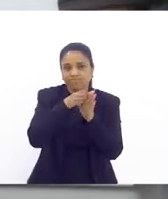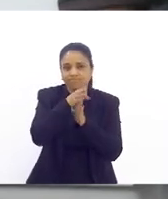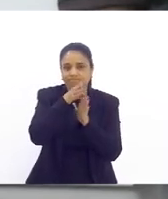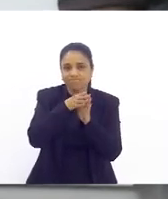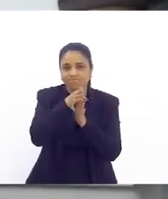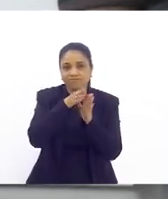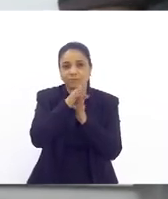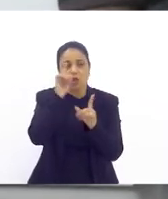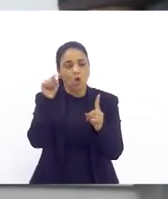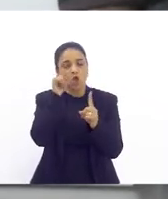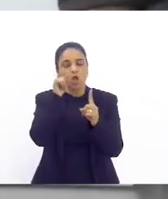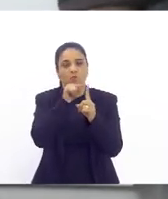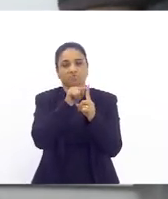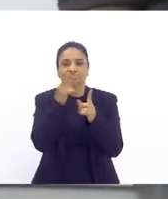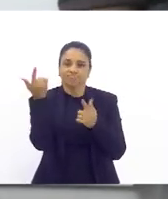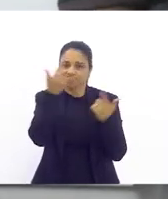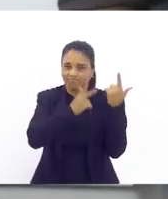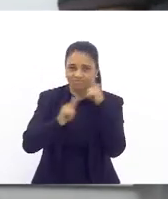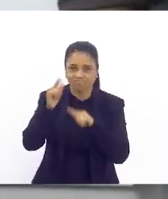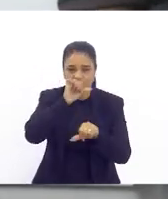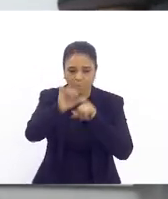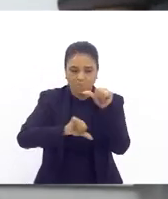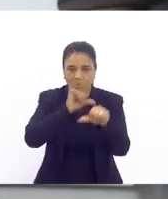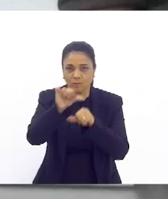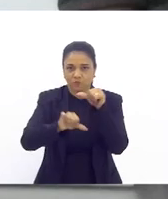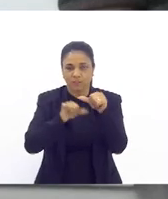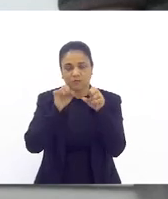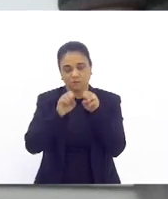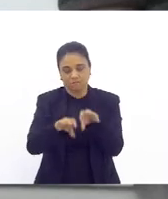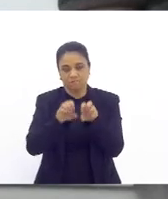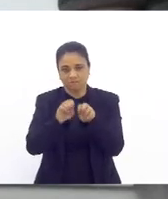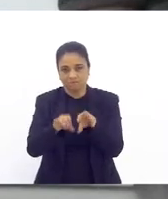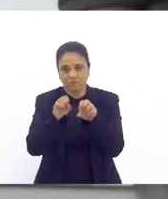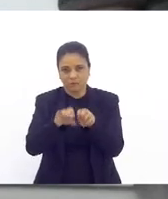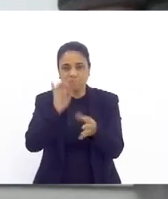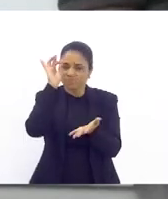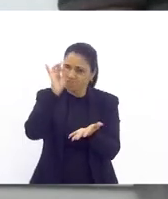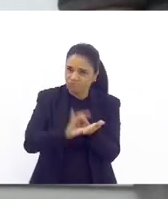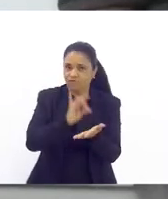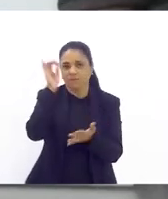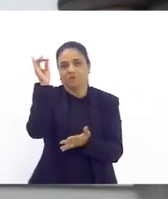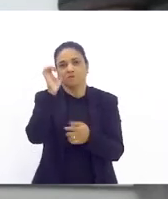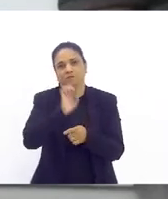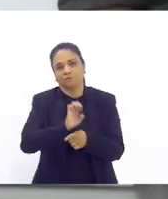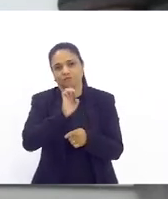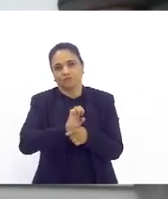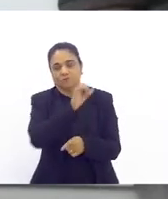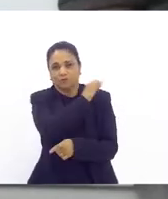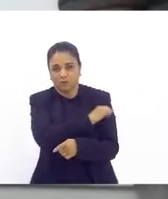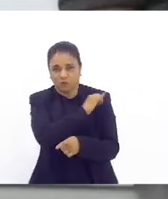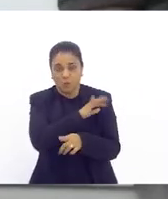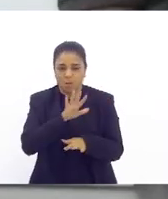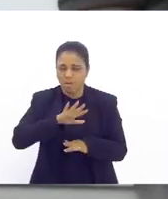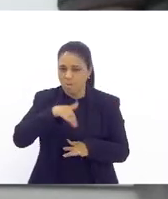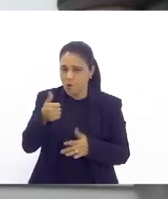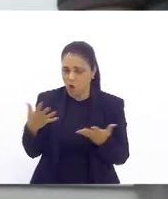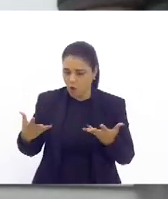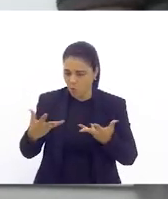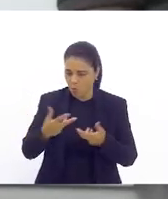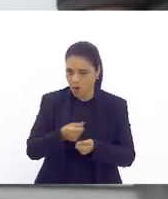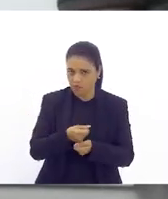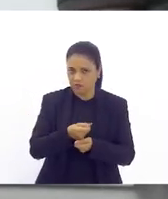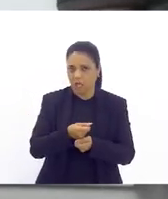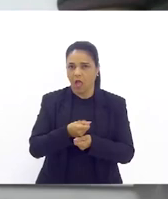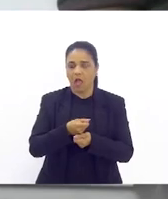alcançar a mudança necessária na realidade Educacional do nosso Estado né Não só melhorando a qualidade da rede